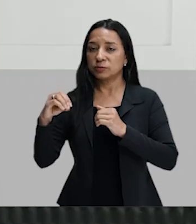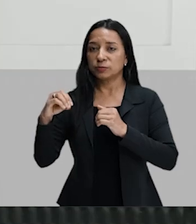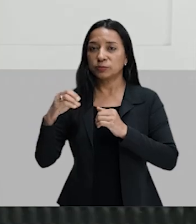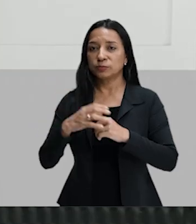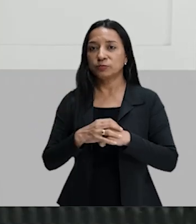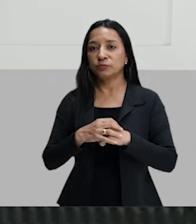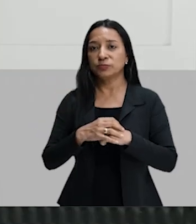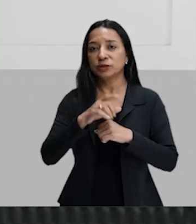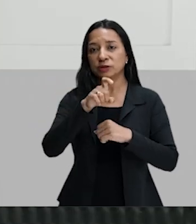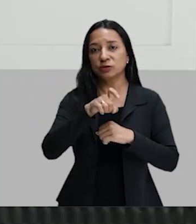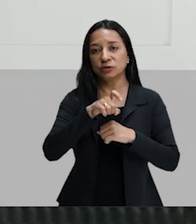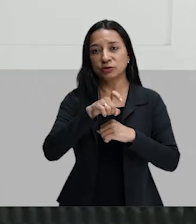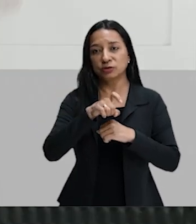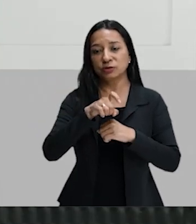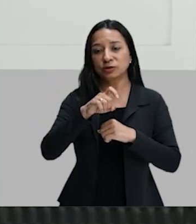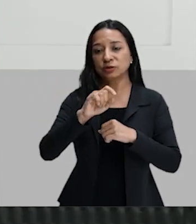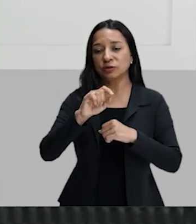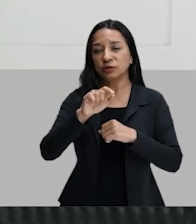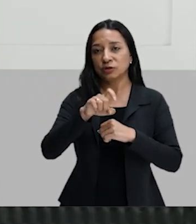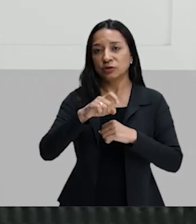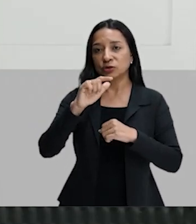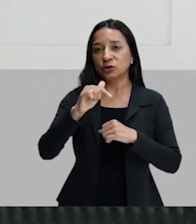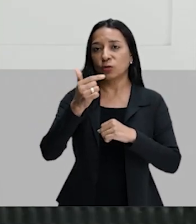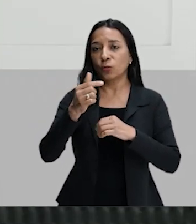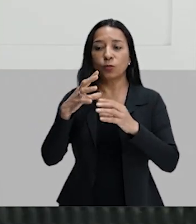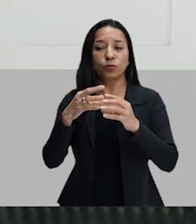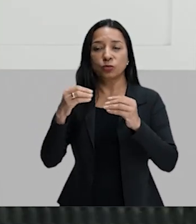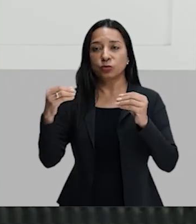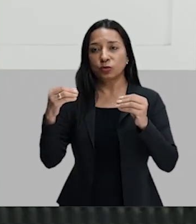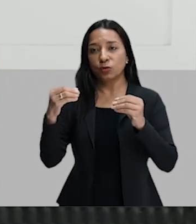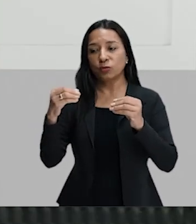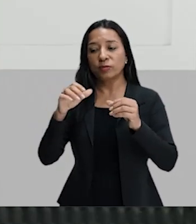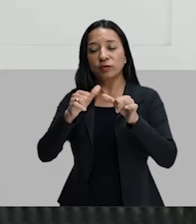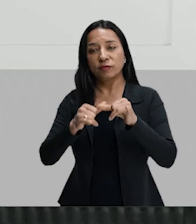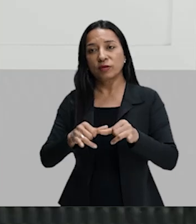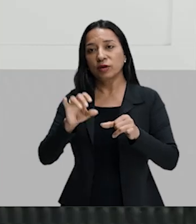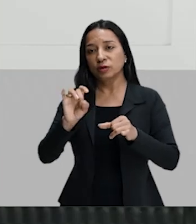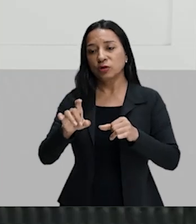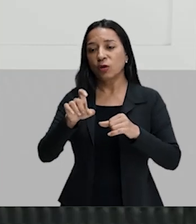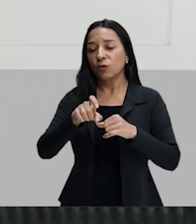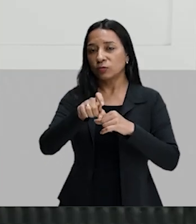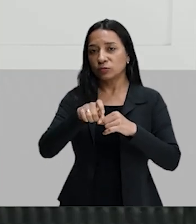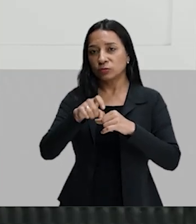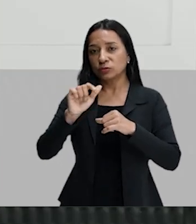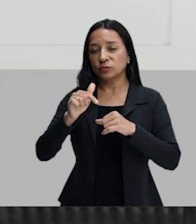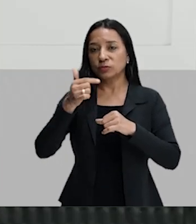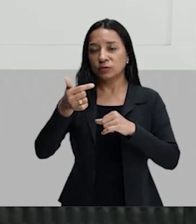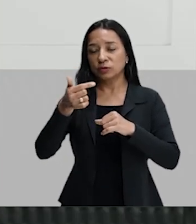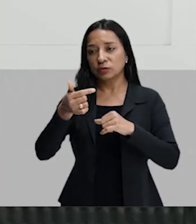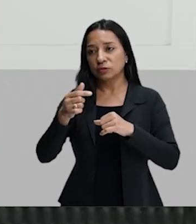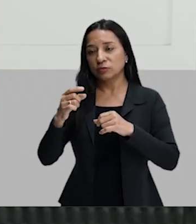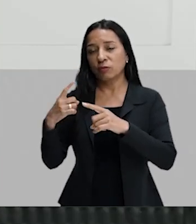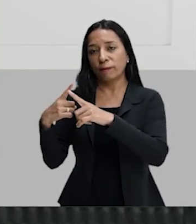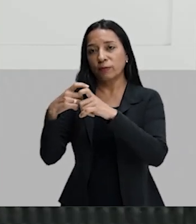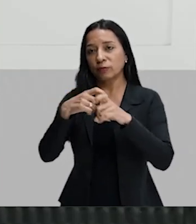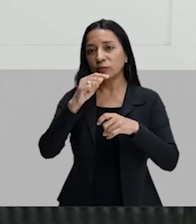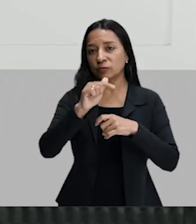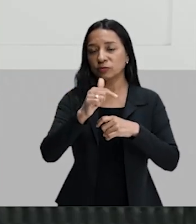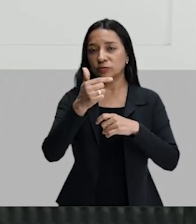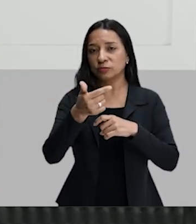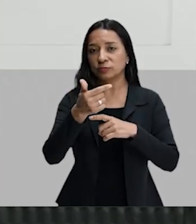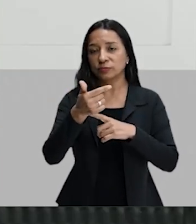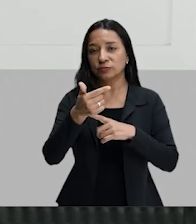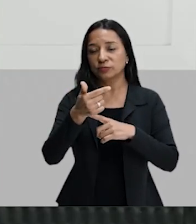ao cubo vai desaparecer. Vai ficar só o x ao quadrado. Então, turminha, para que esse polinômio seja do segundo